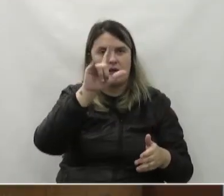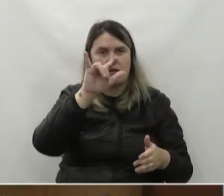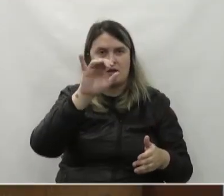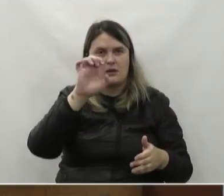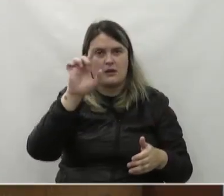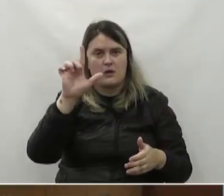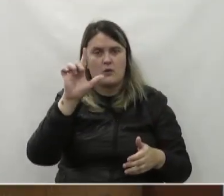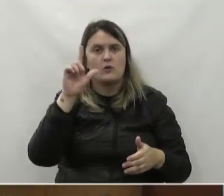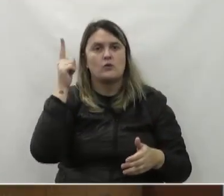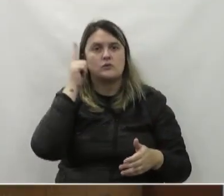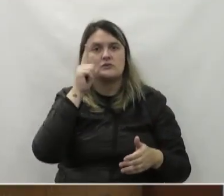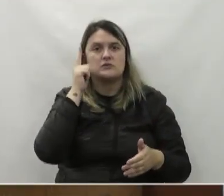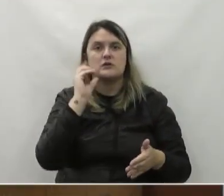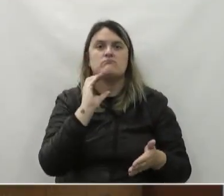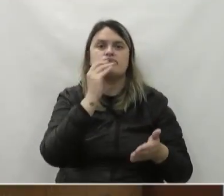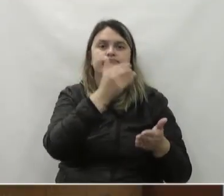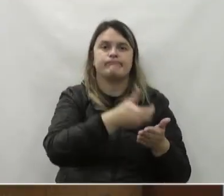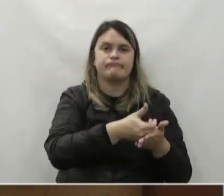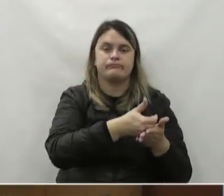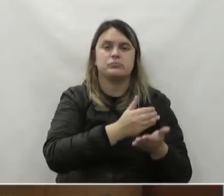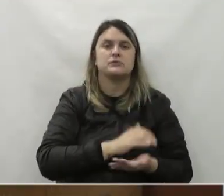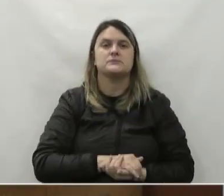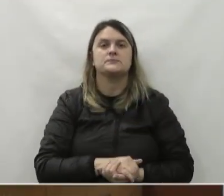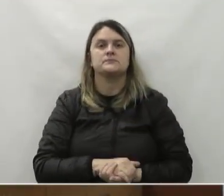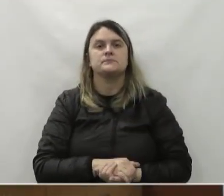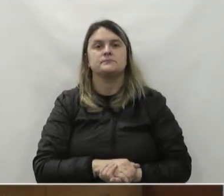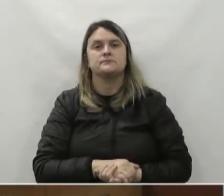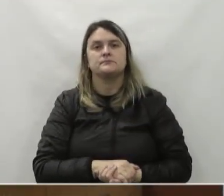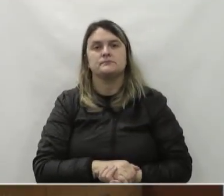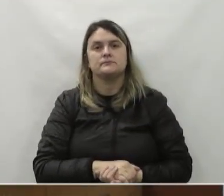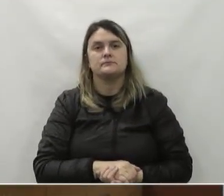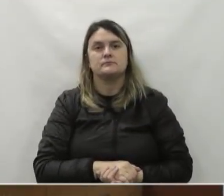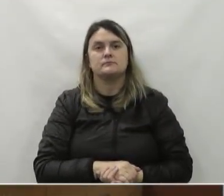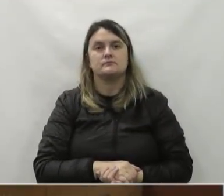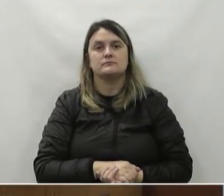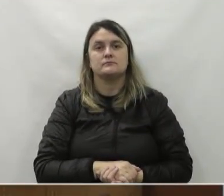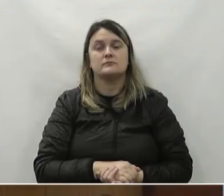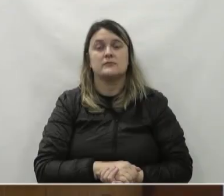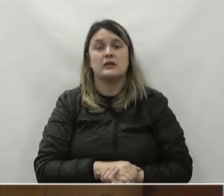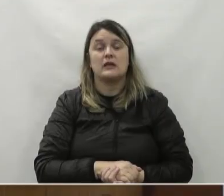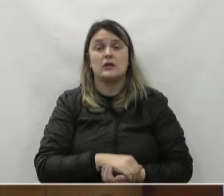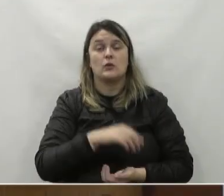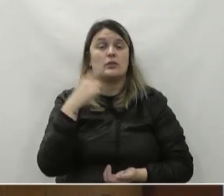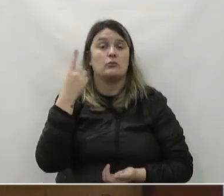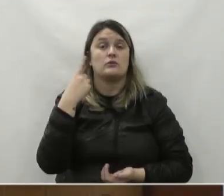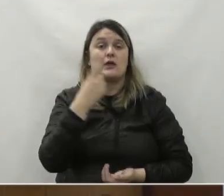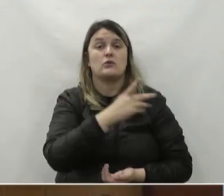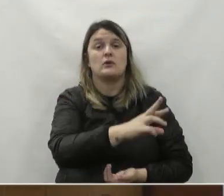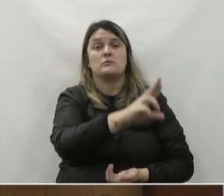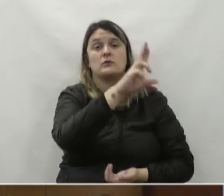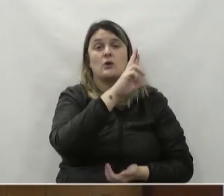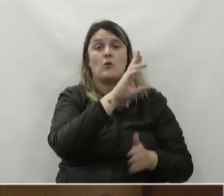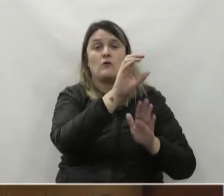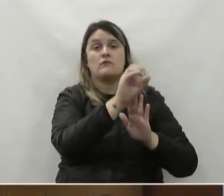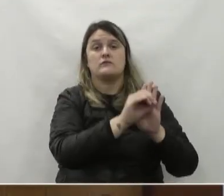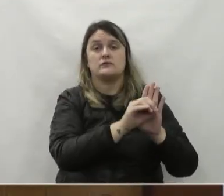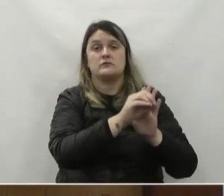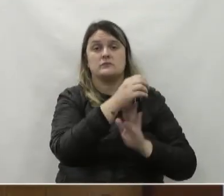pudesse viabilizar emenda parlamentar, e recebi um ofício de